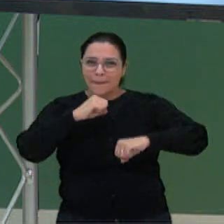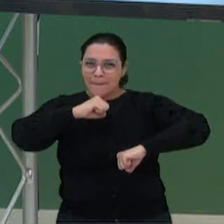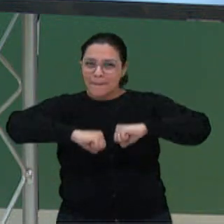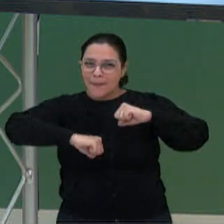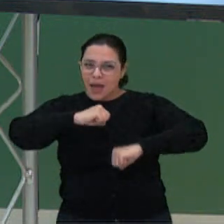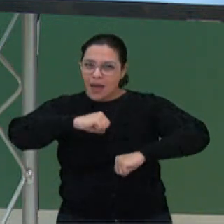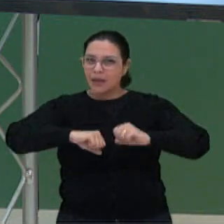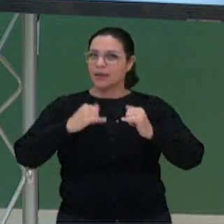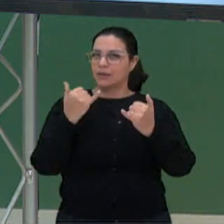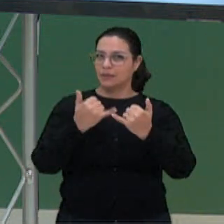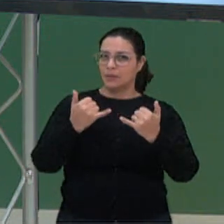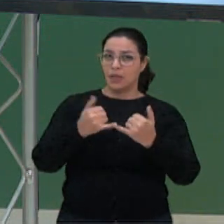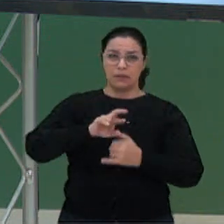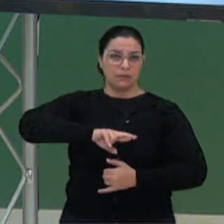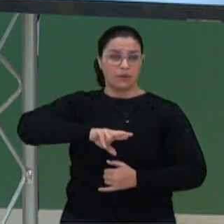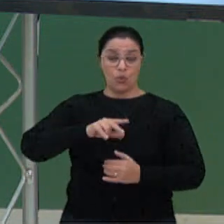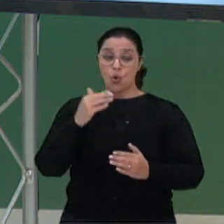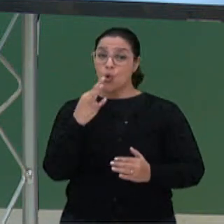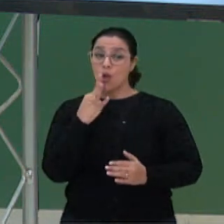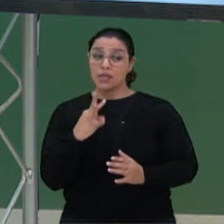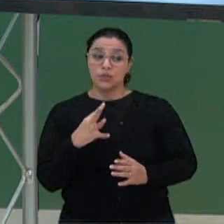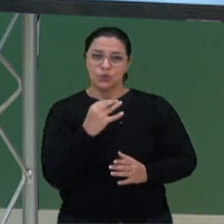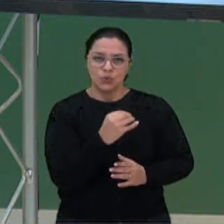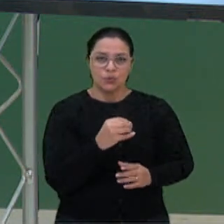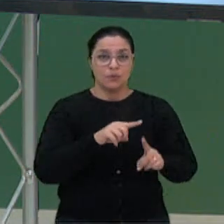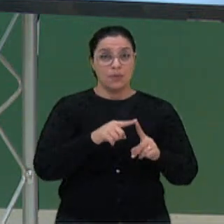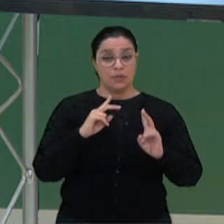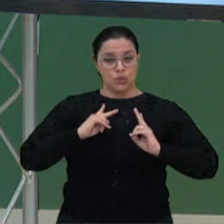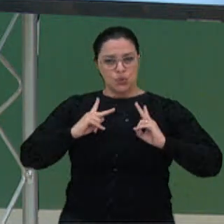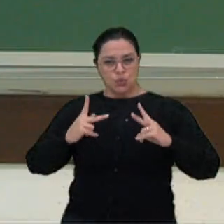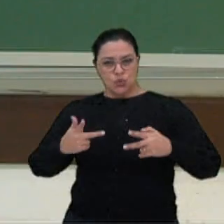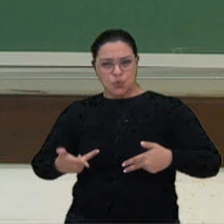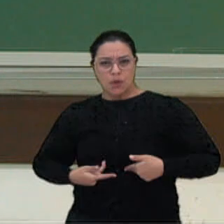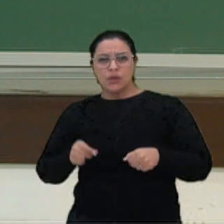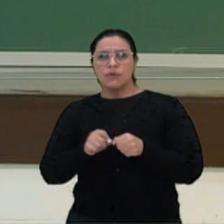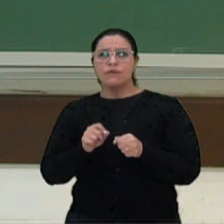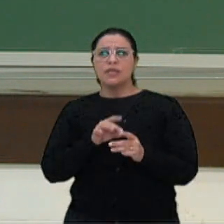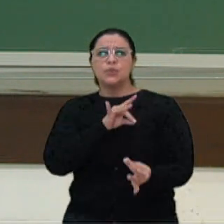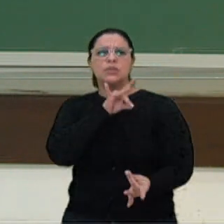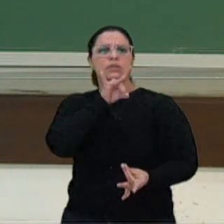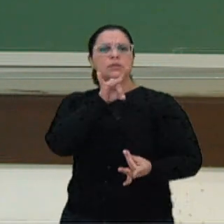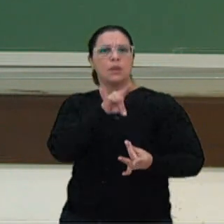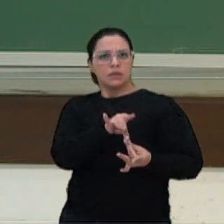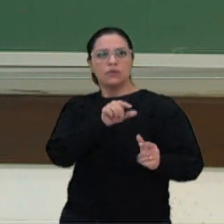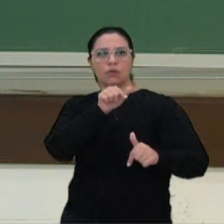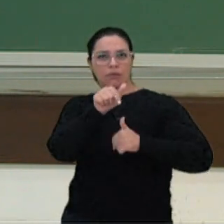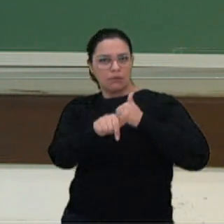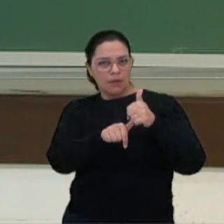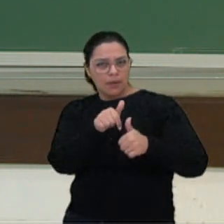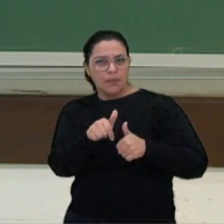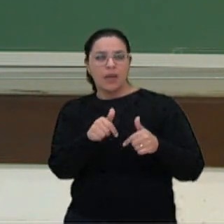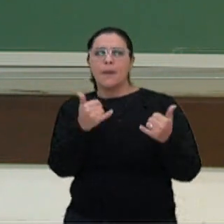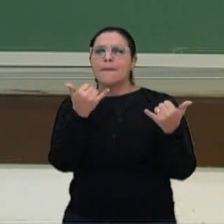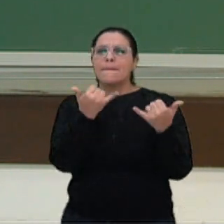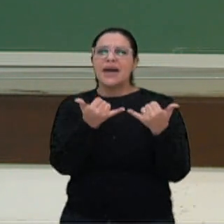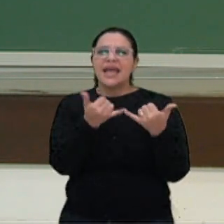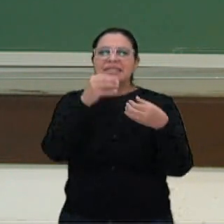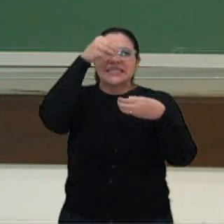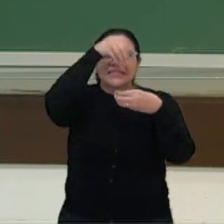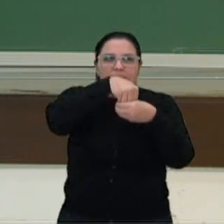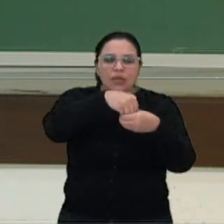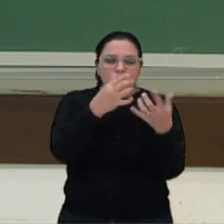não conhece mais o processo todo. Ele desempenha uma função especializada, como uma parte